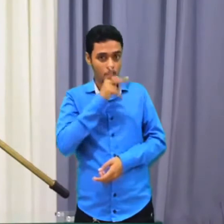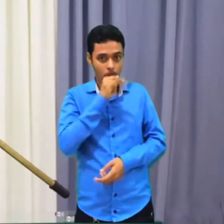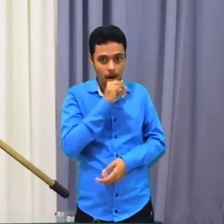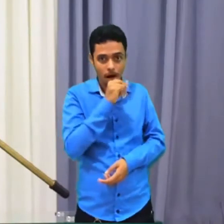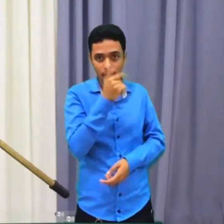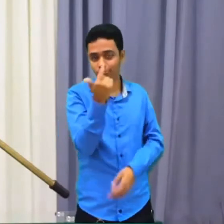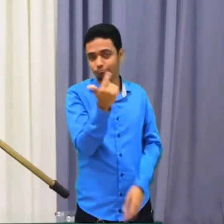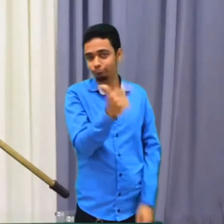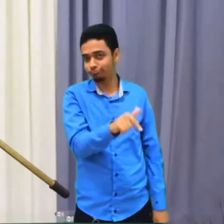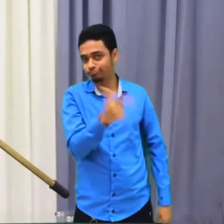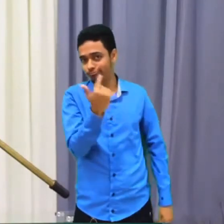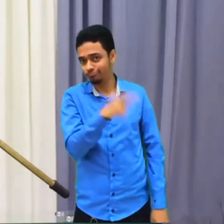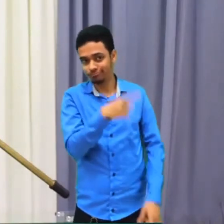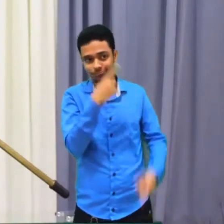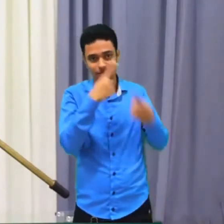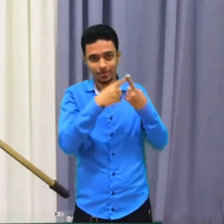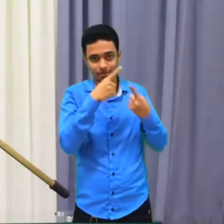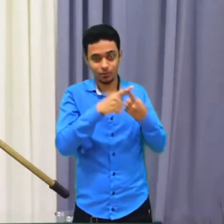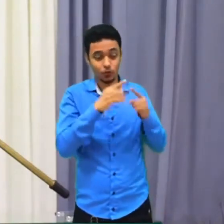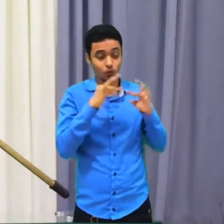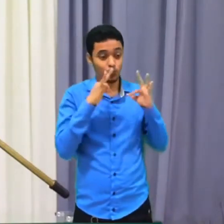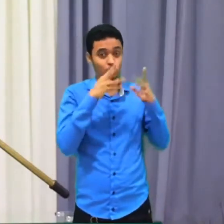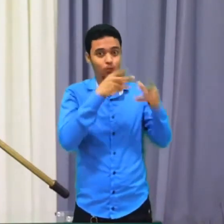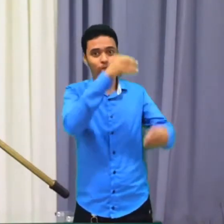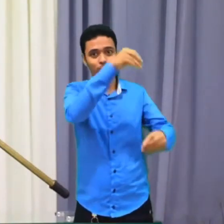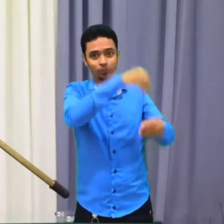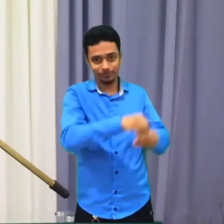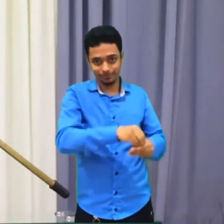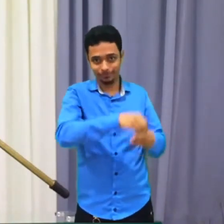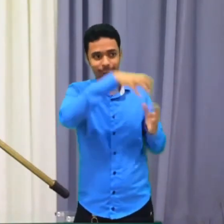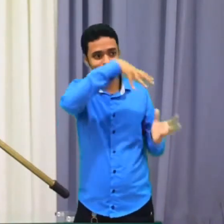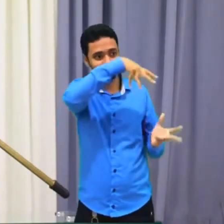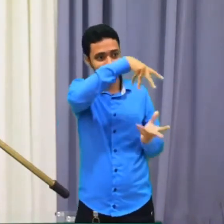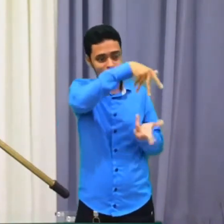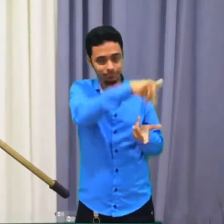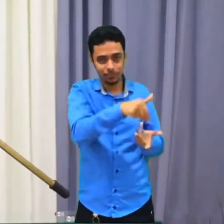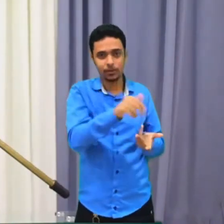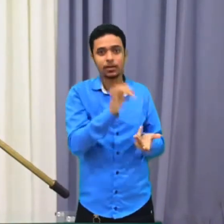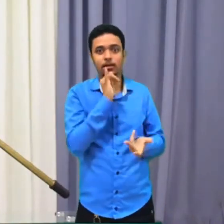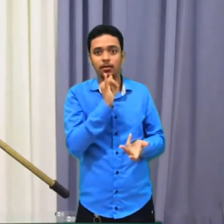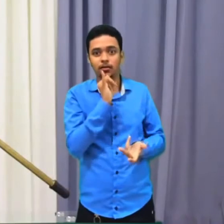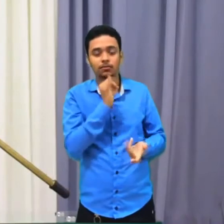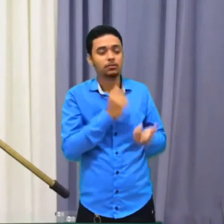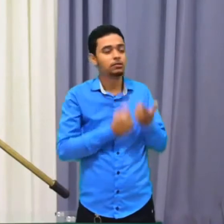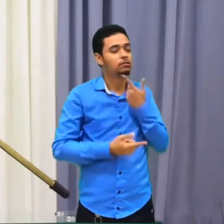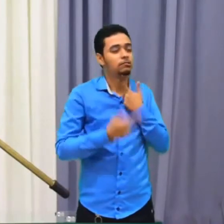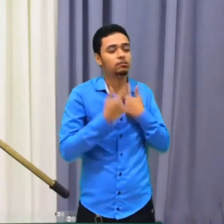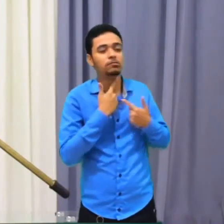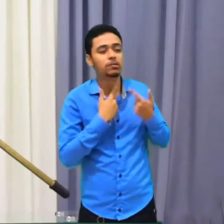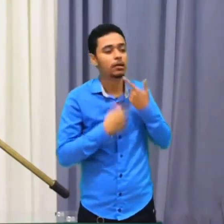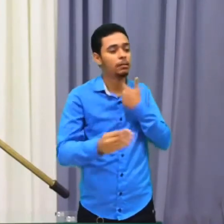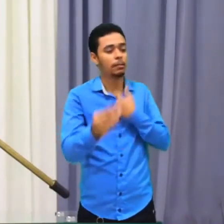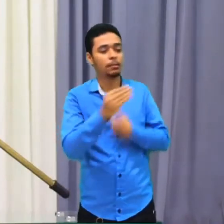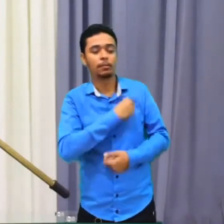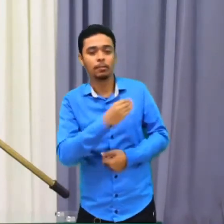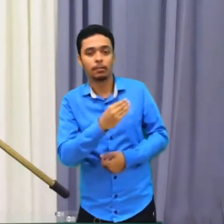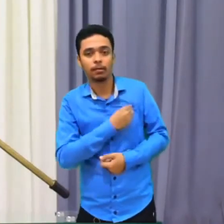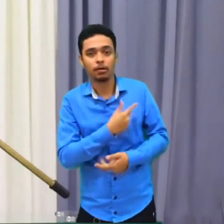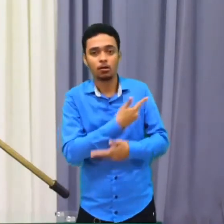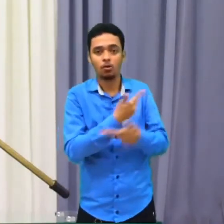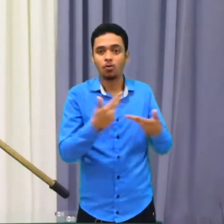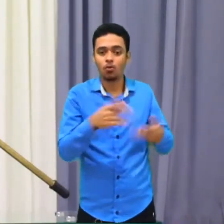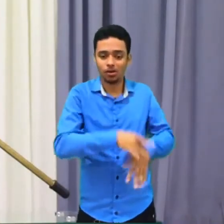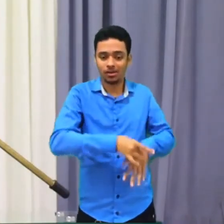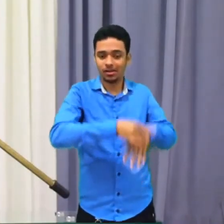nele. Porque tudo o que há no mundo, a concupiscência da carne, a